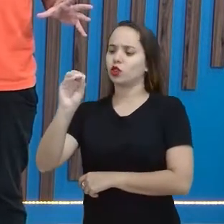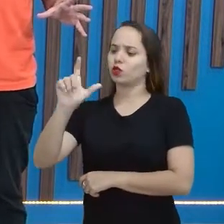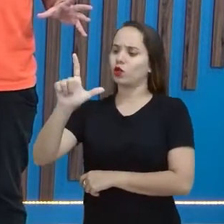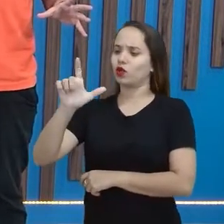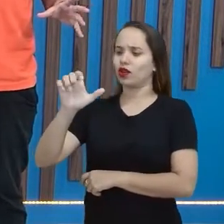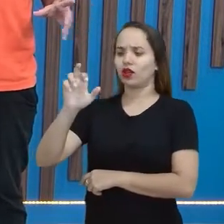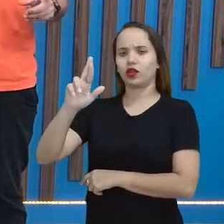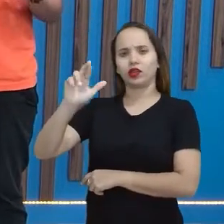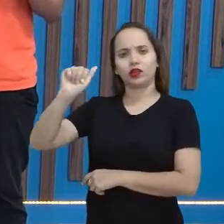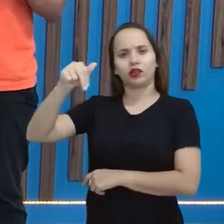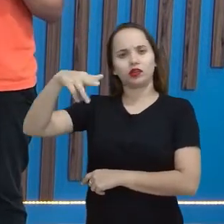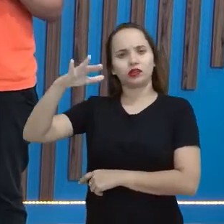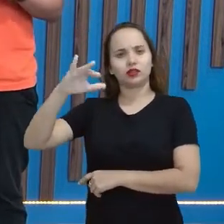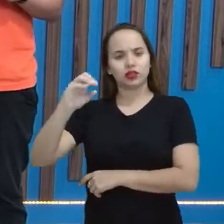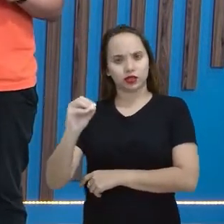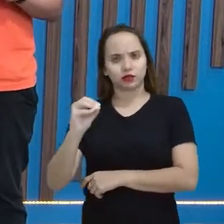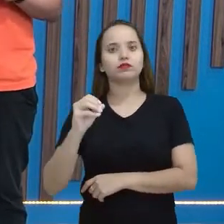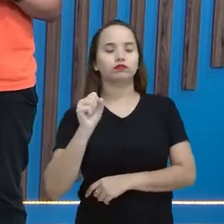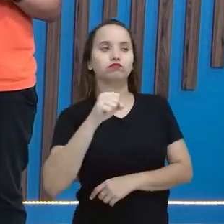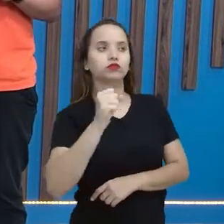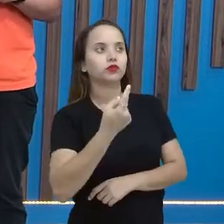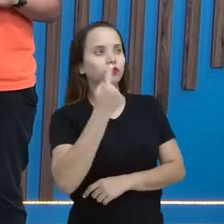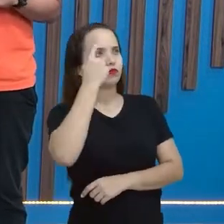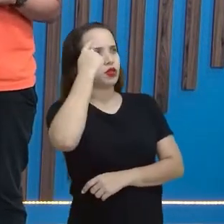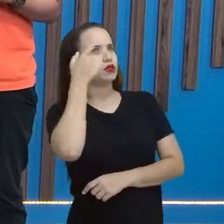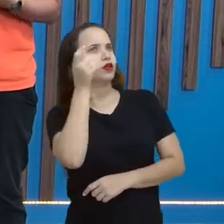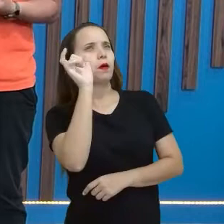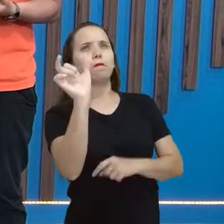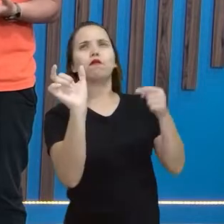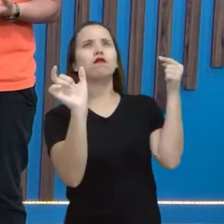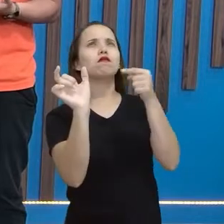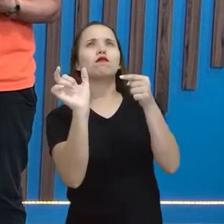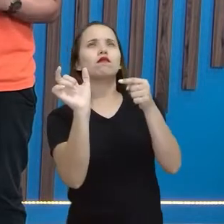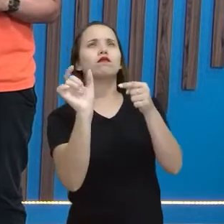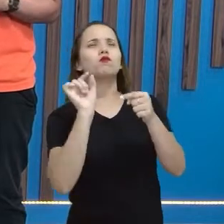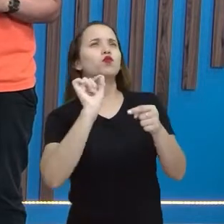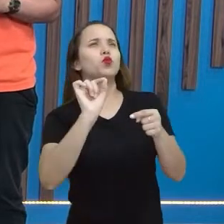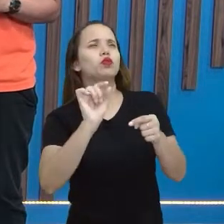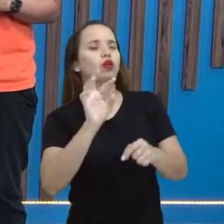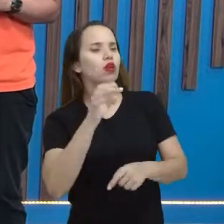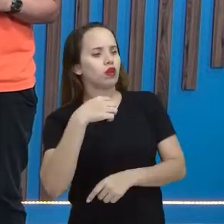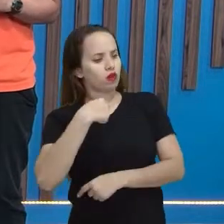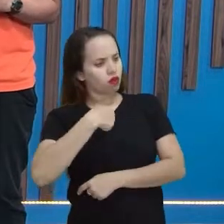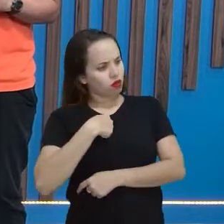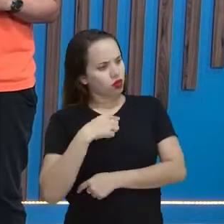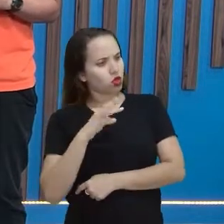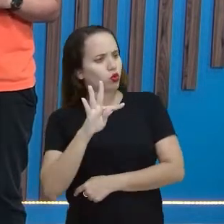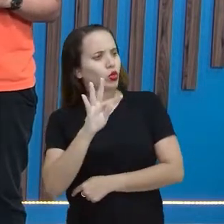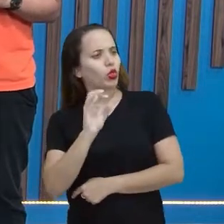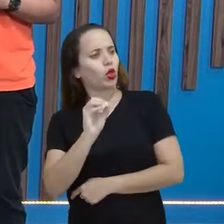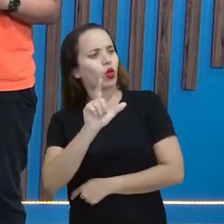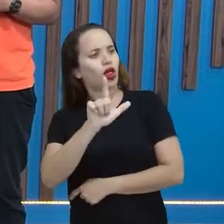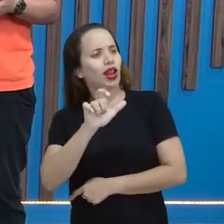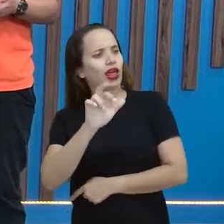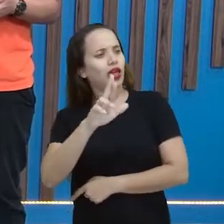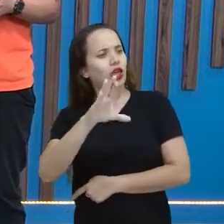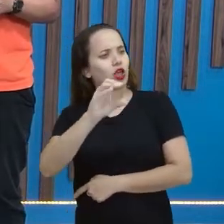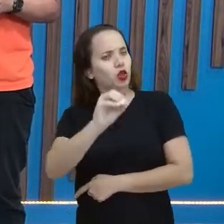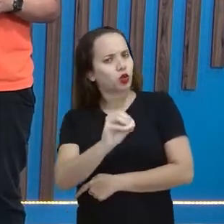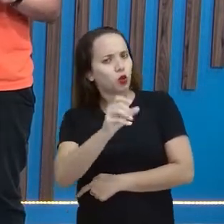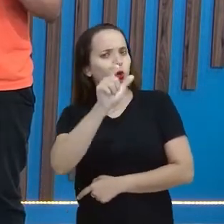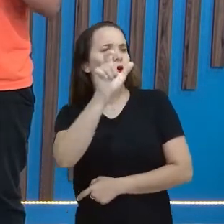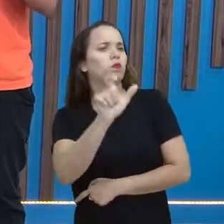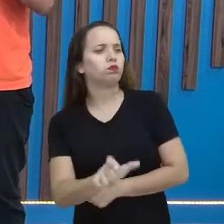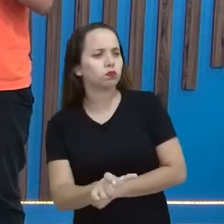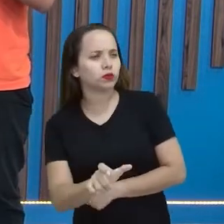nessa palavra já, tolerância, dizer, A gente já traz como uma pergunta. Eu tolero alguém. O que é tolerância, Armando? Rapaz, a gente vai